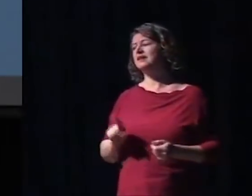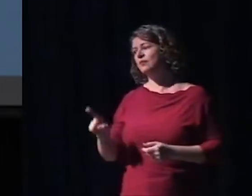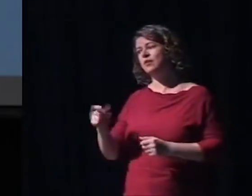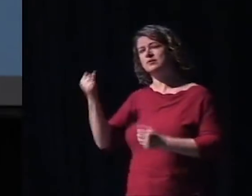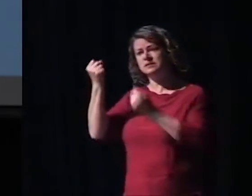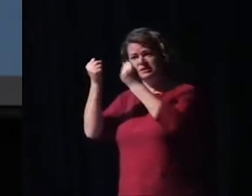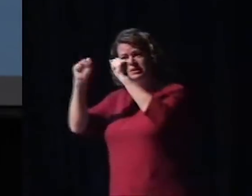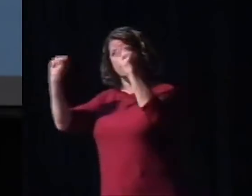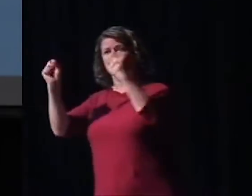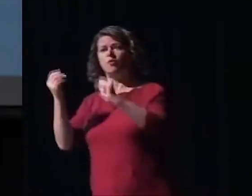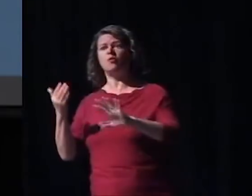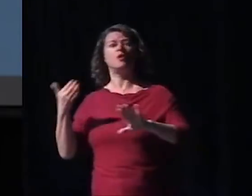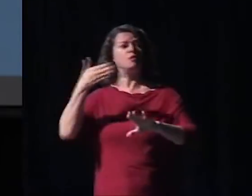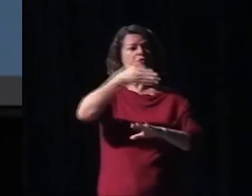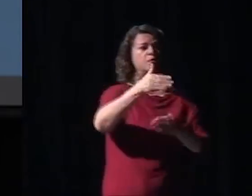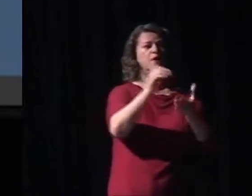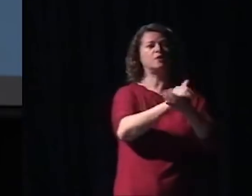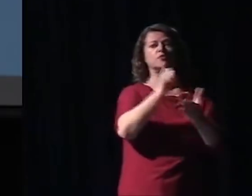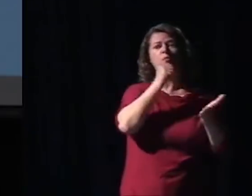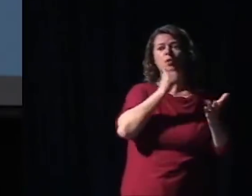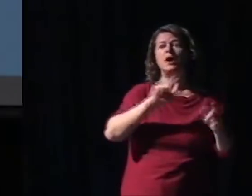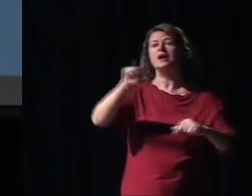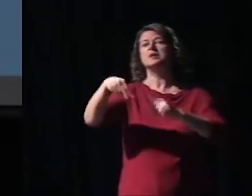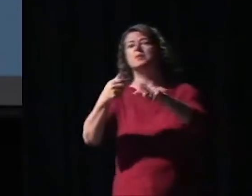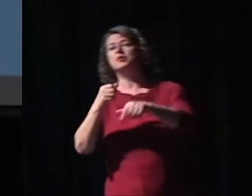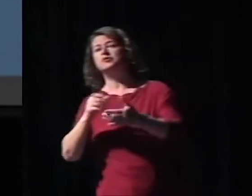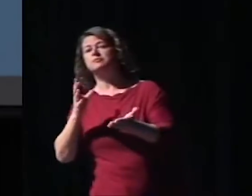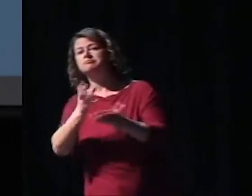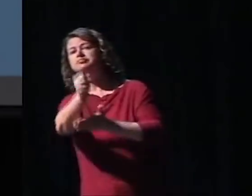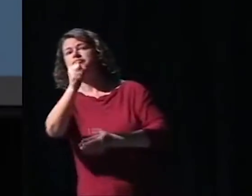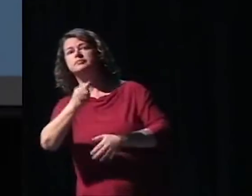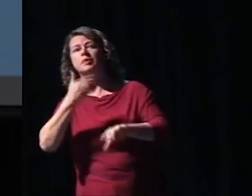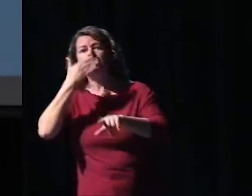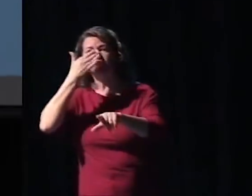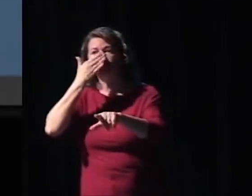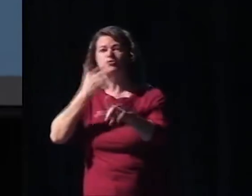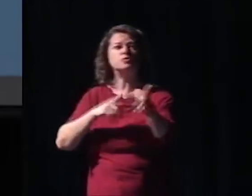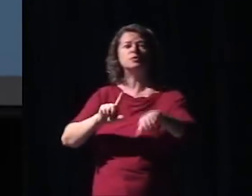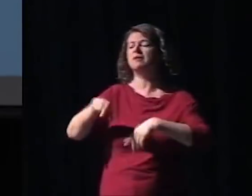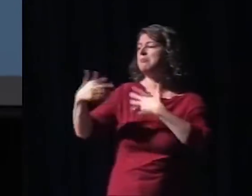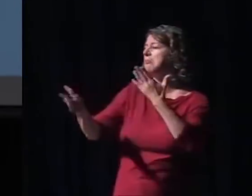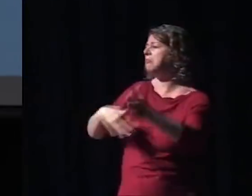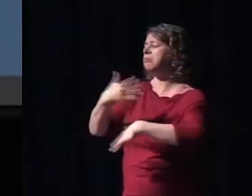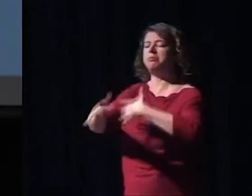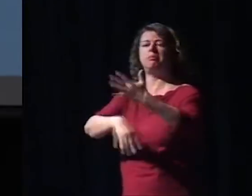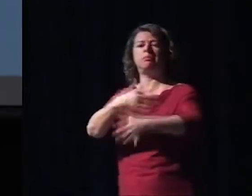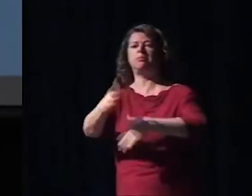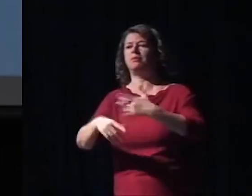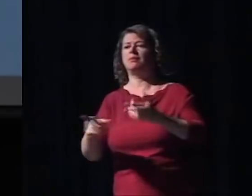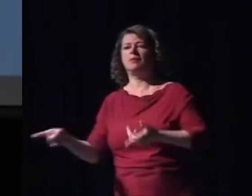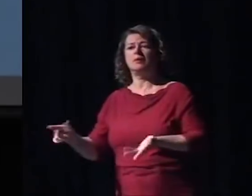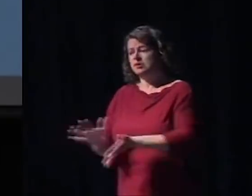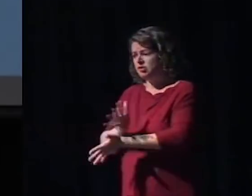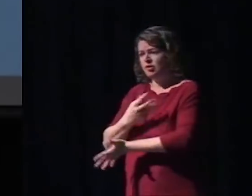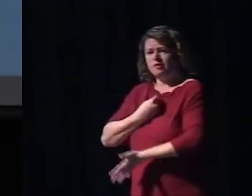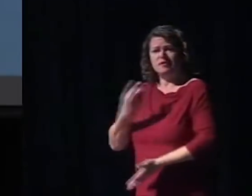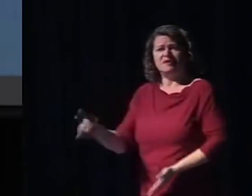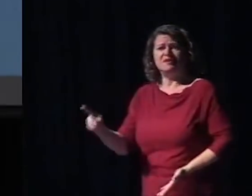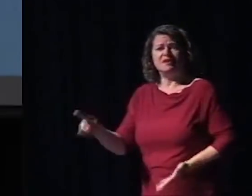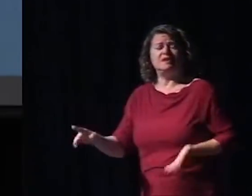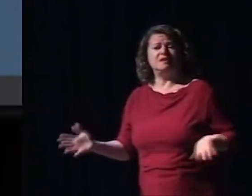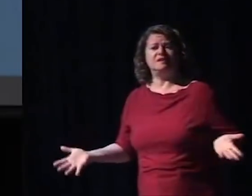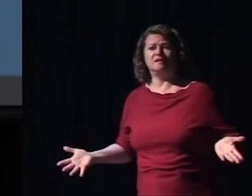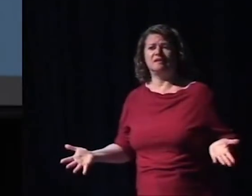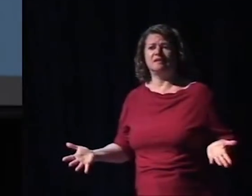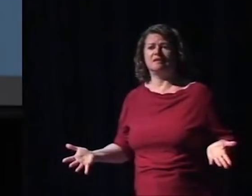Ele já foi para Gaza e se deitou com uma prostituta. Agora é normal, faz parte da vida dele. É assim mesmo, pastor. É assim mesmo, é